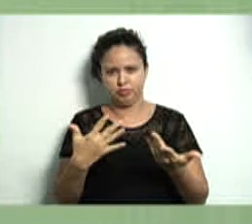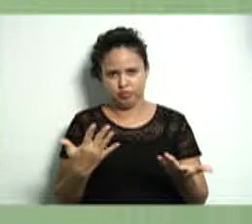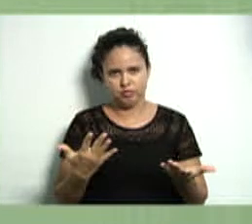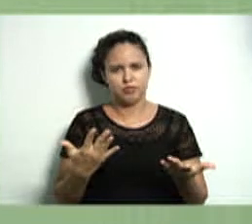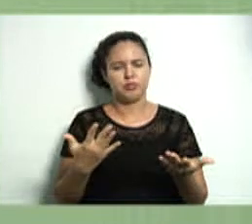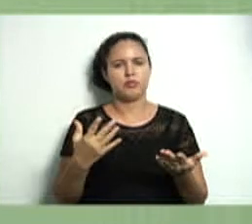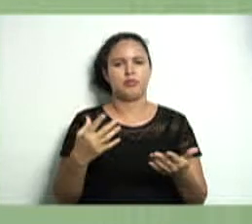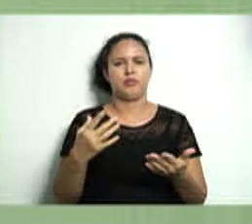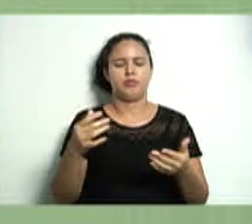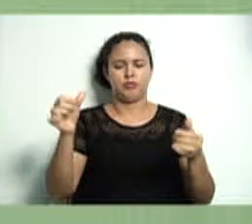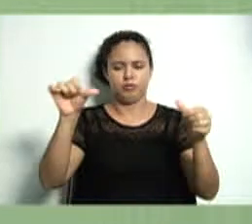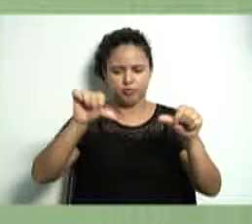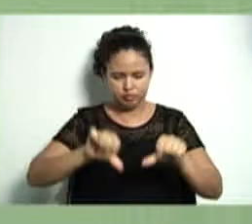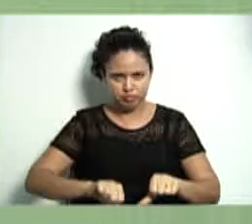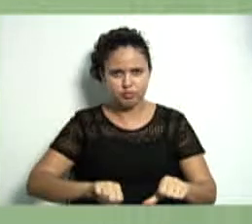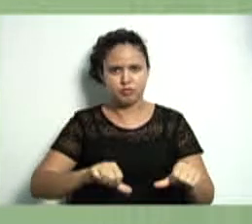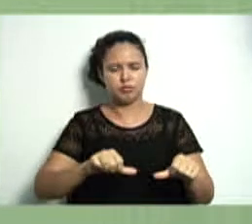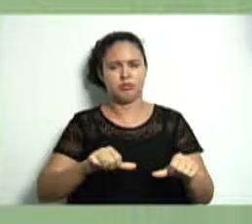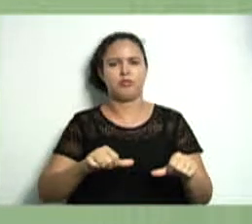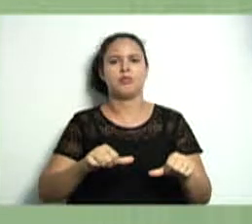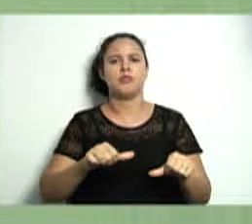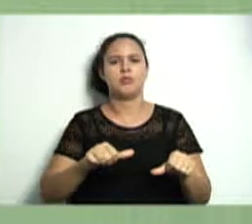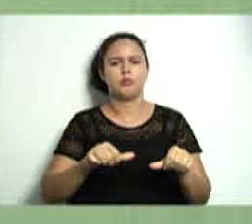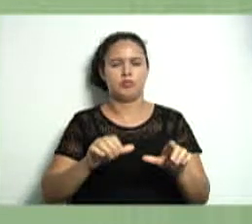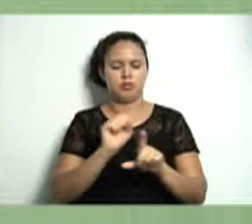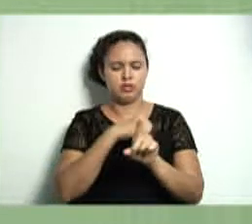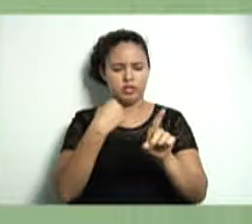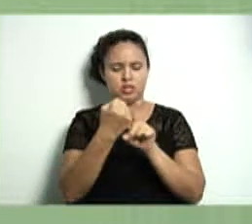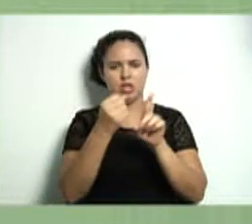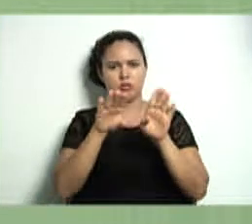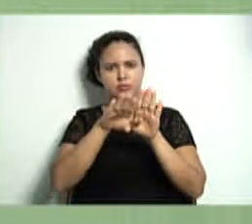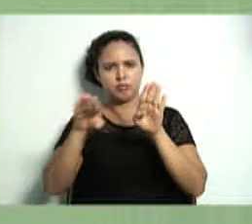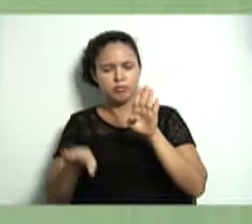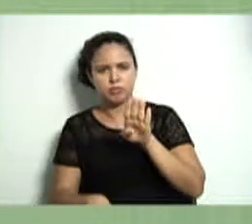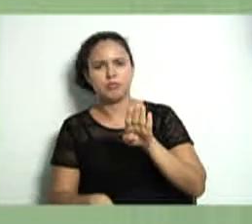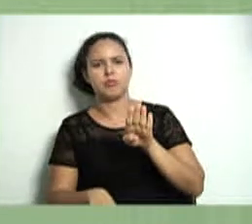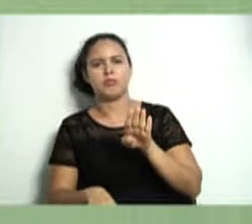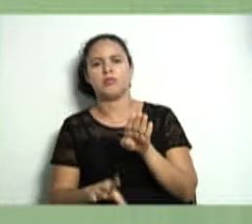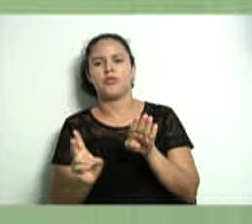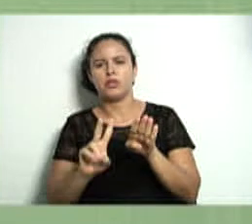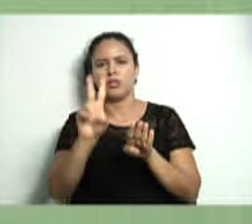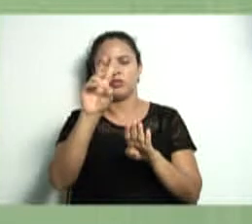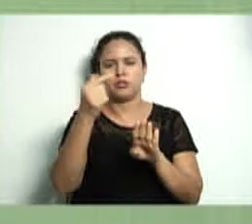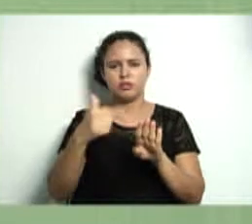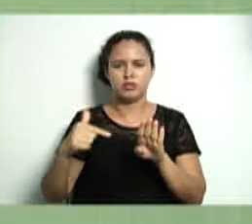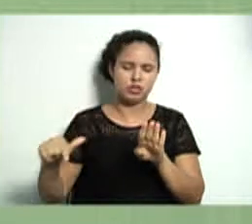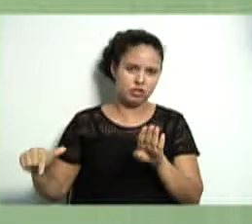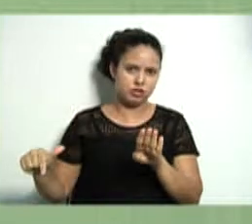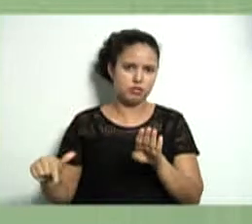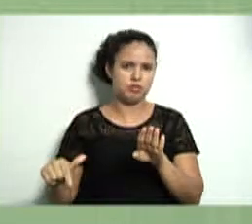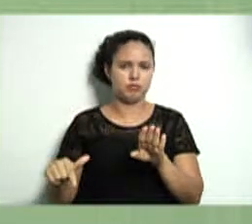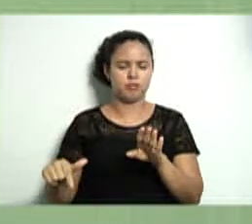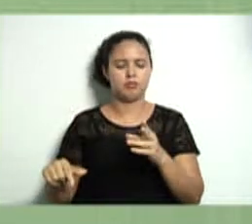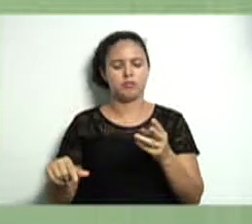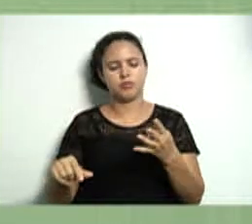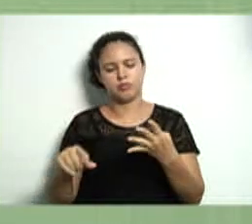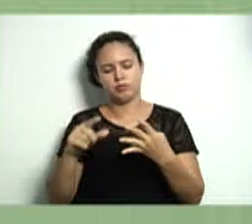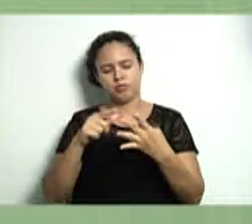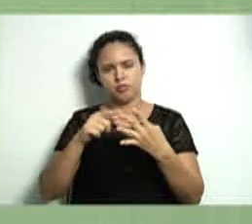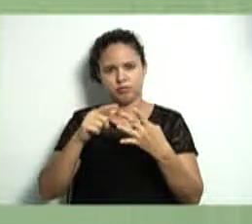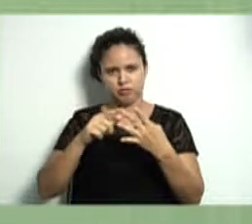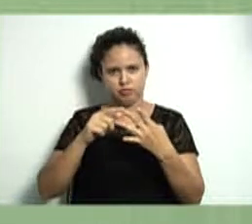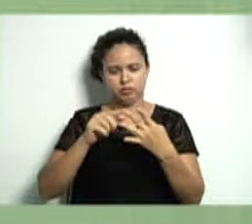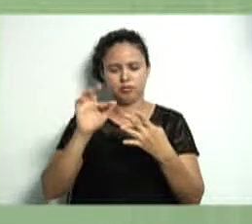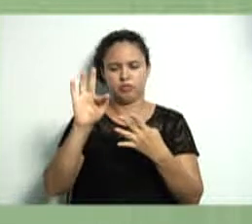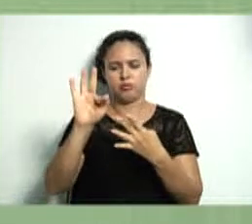das pessoas de baixa estatura social, não tinha valor o trabalho. Então, essa alternativa